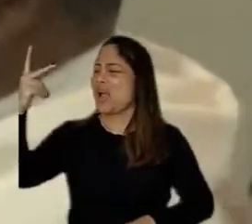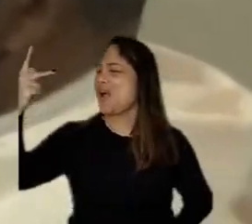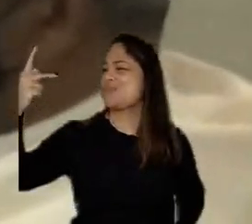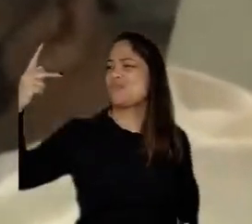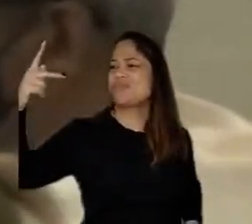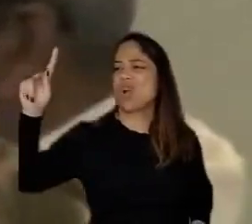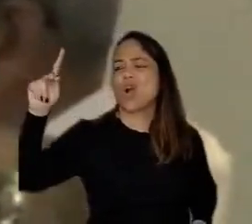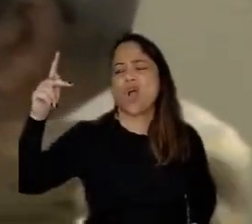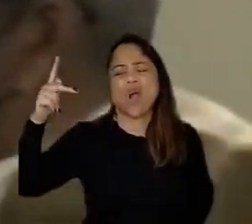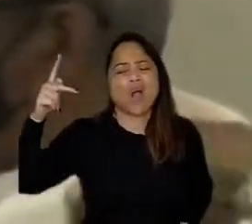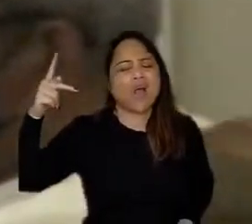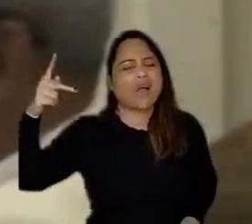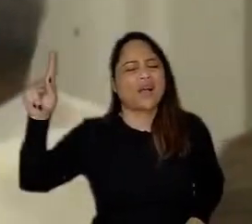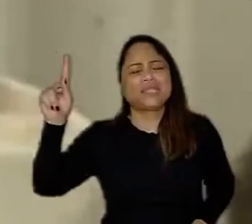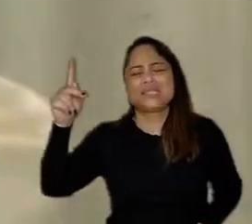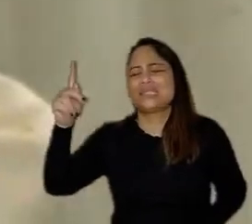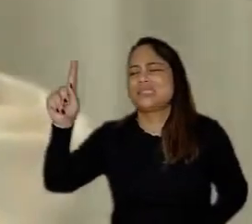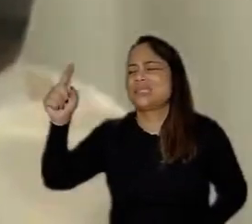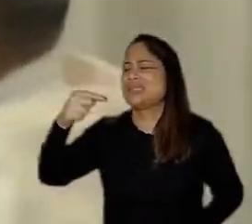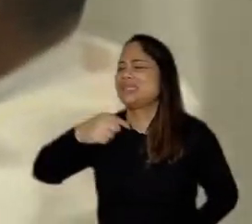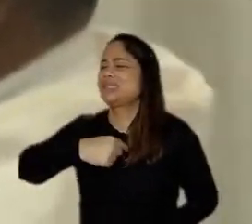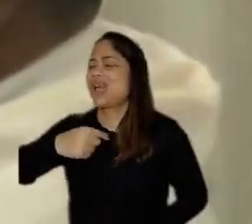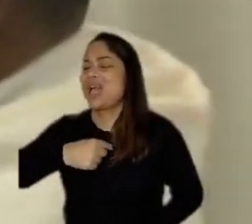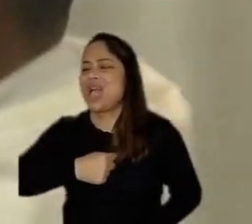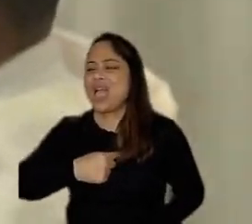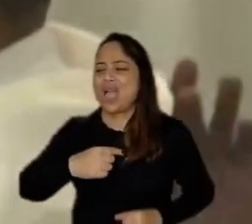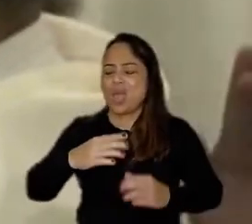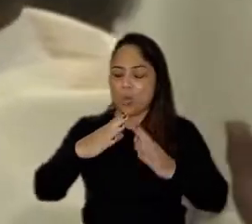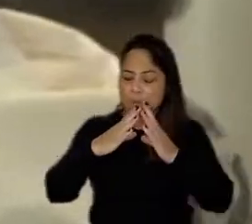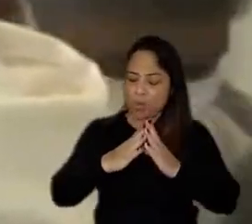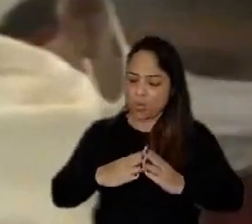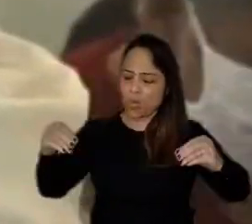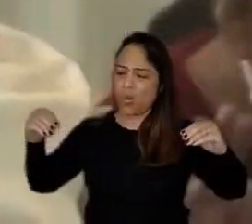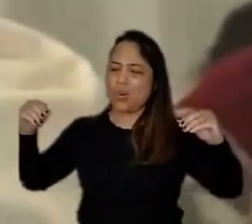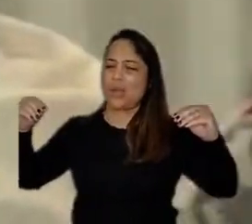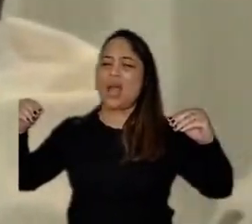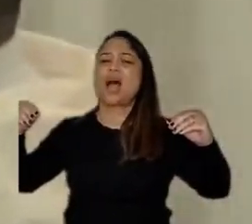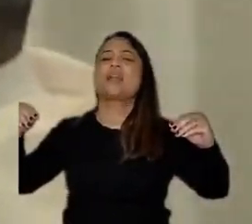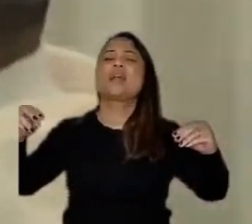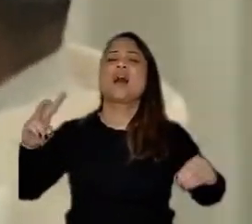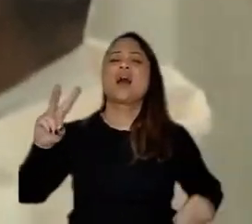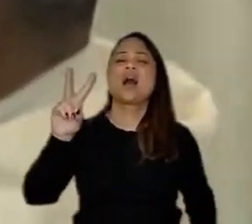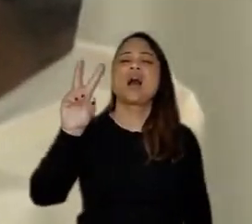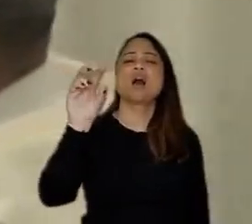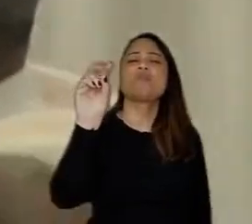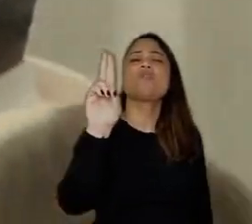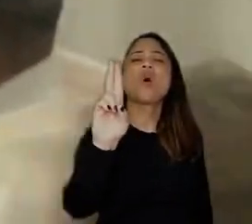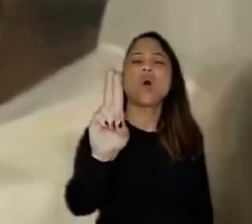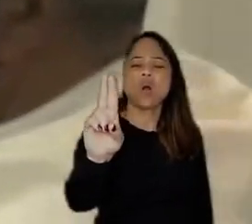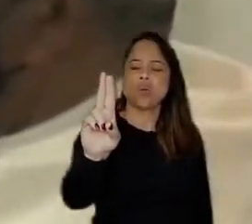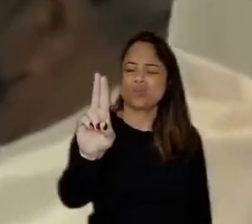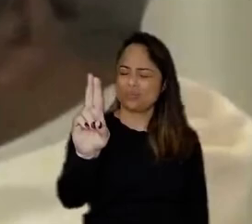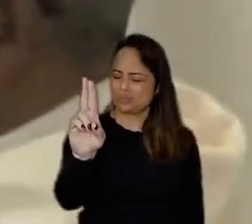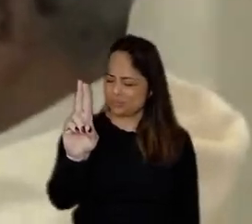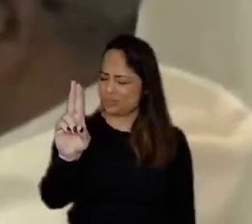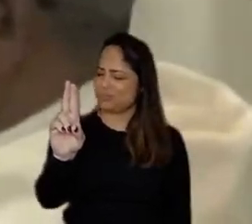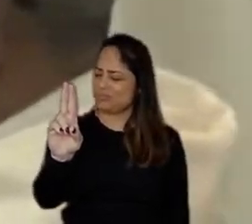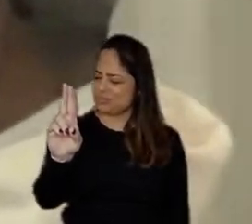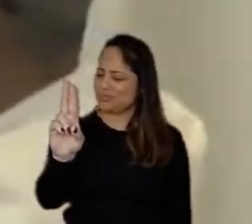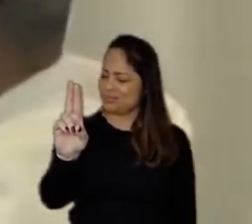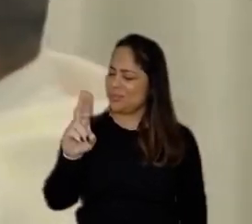do teu manto, Serei curado, canta. serei curado,